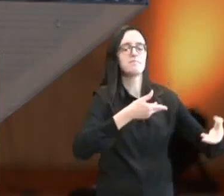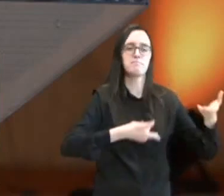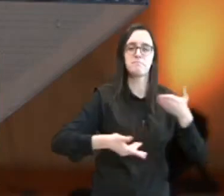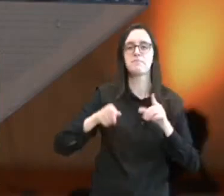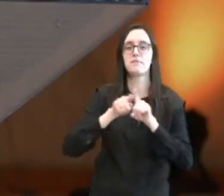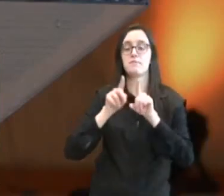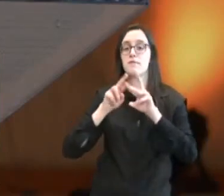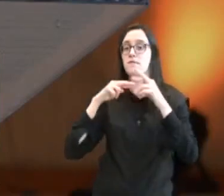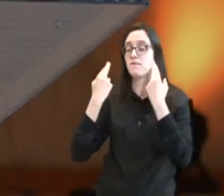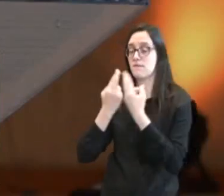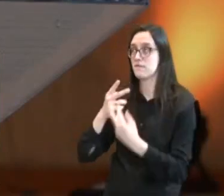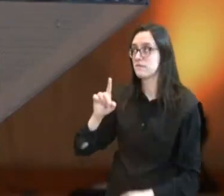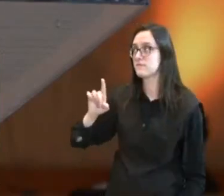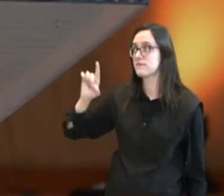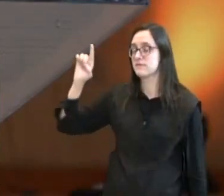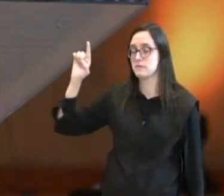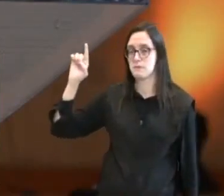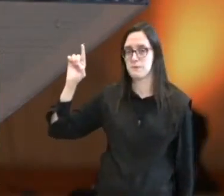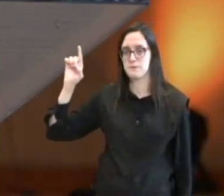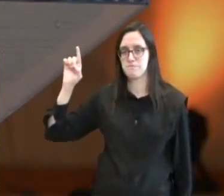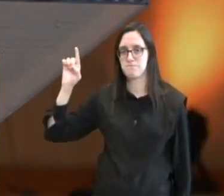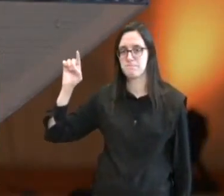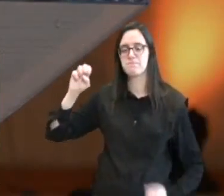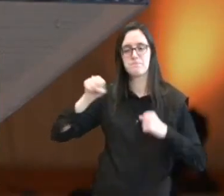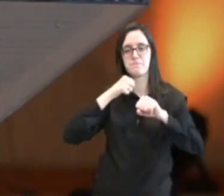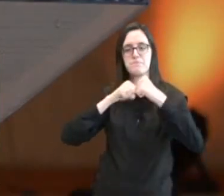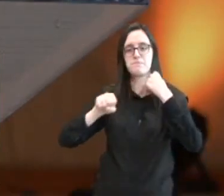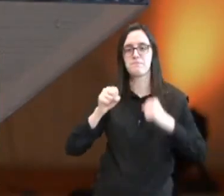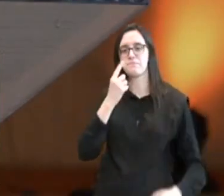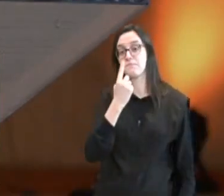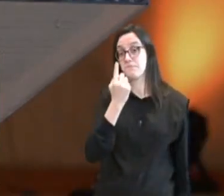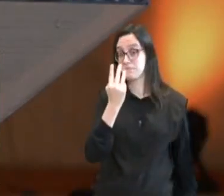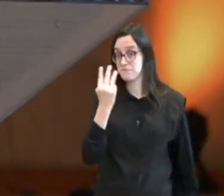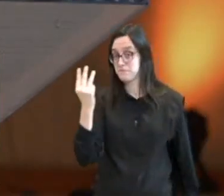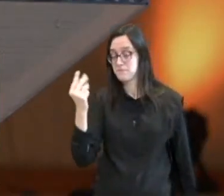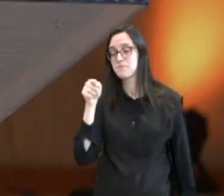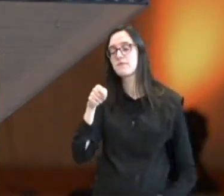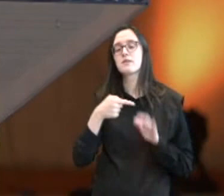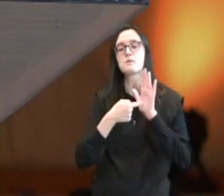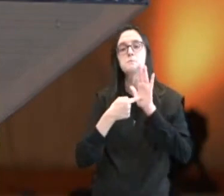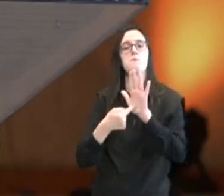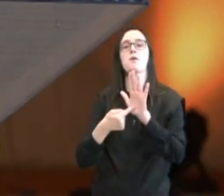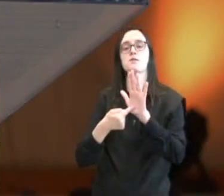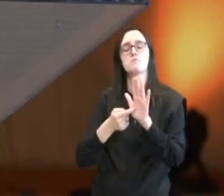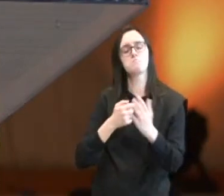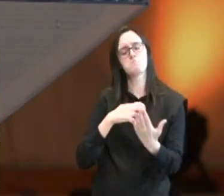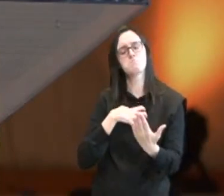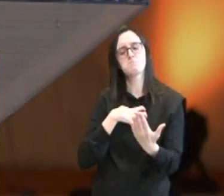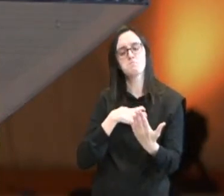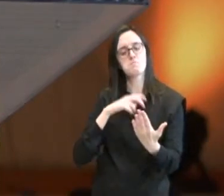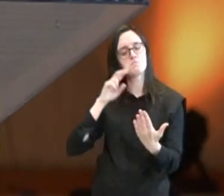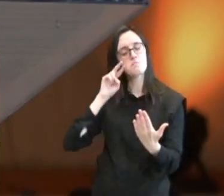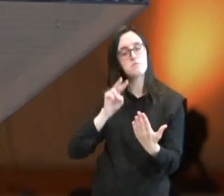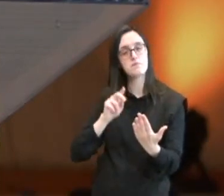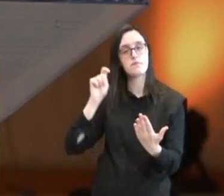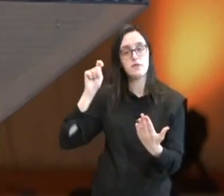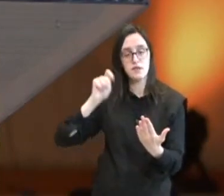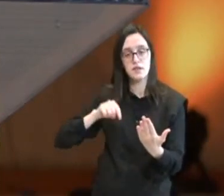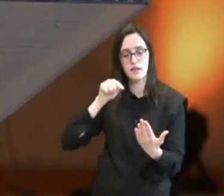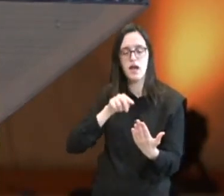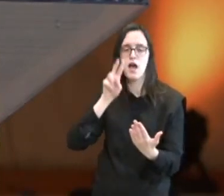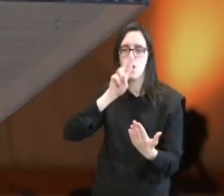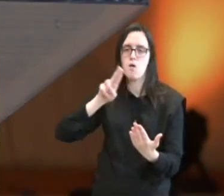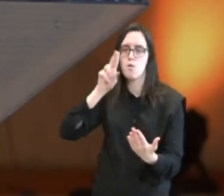o reino de Deus. O Salmo 133 vai dar uma visão, embora usando